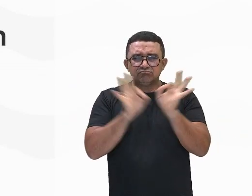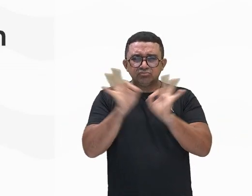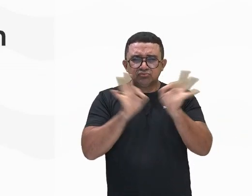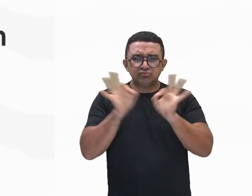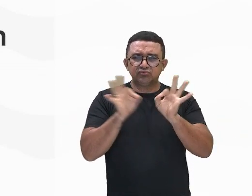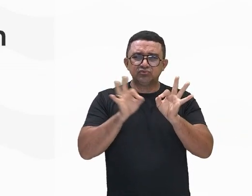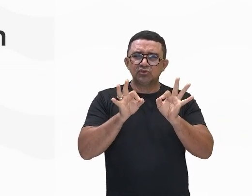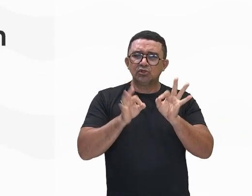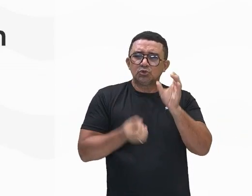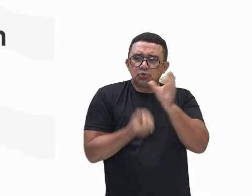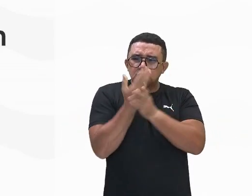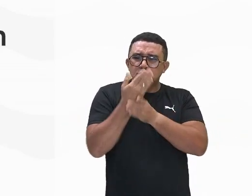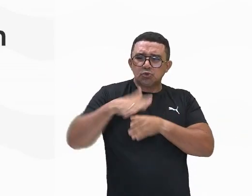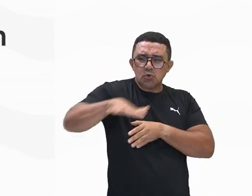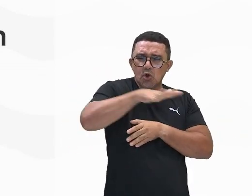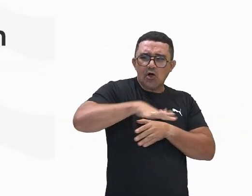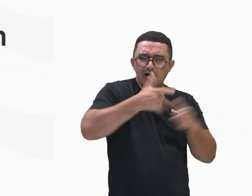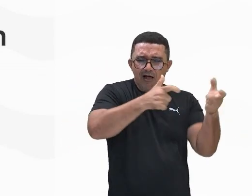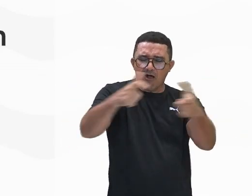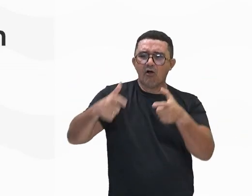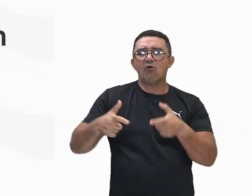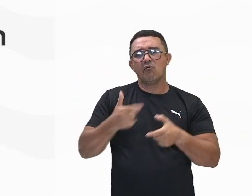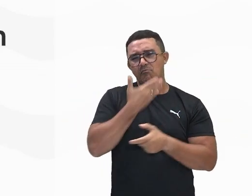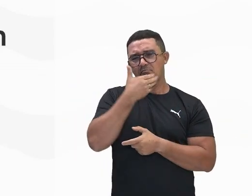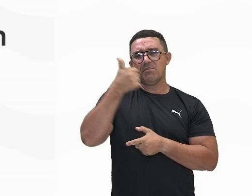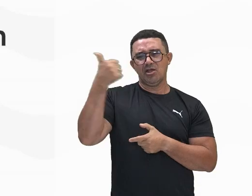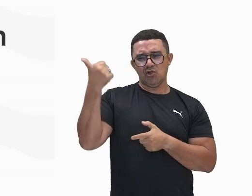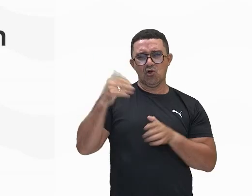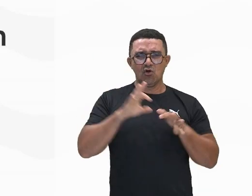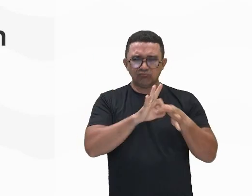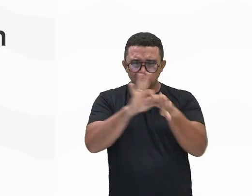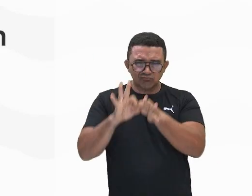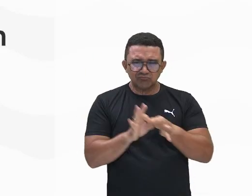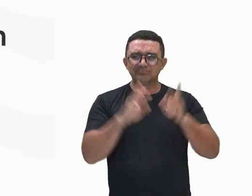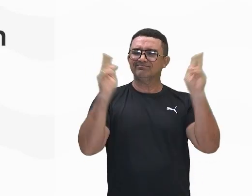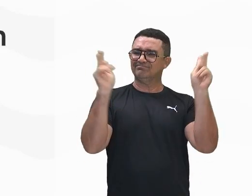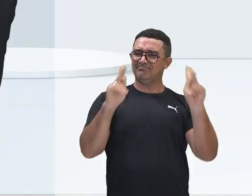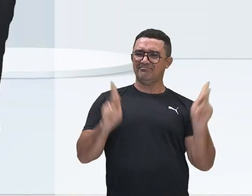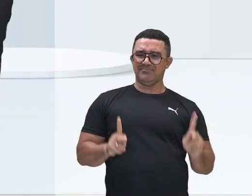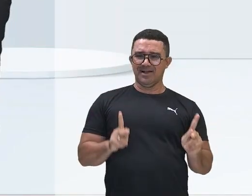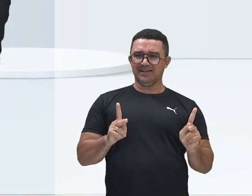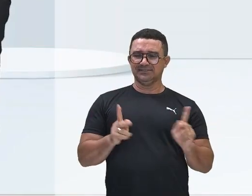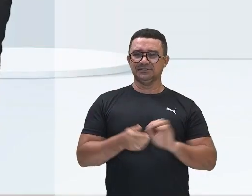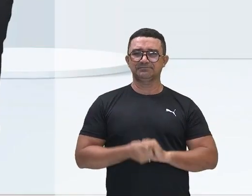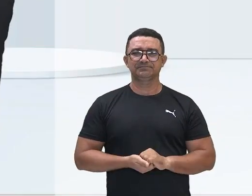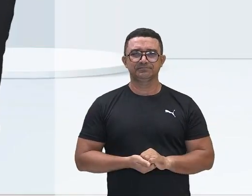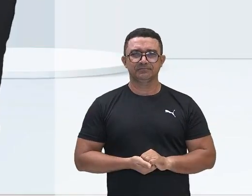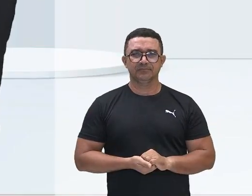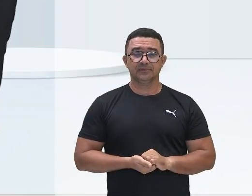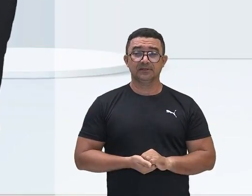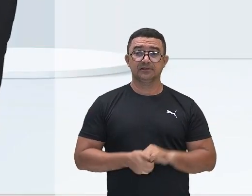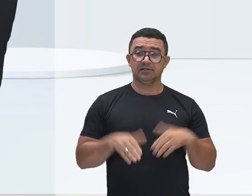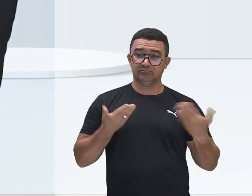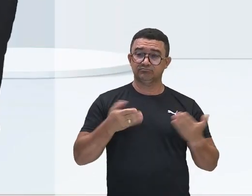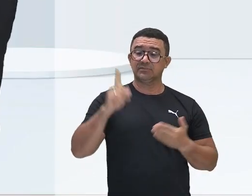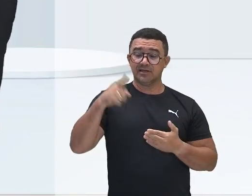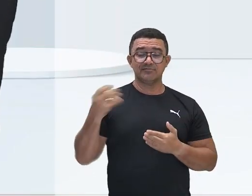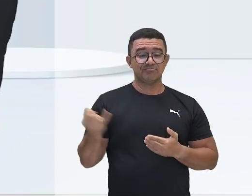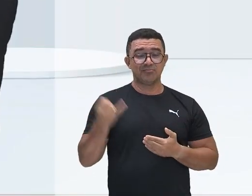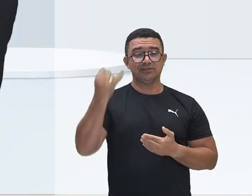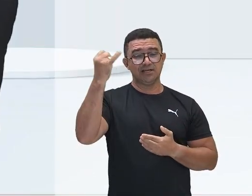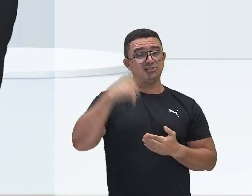ambiente harmonioso, tá? Então, é importante que a gente tenha aí essa